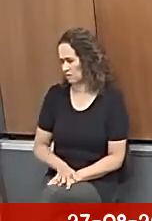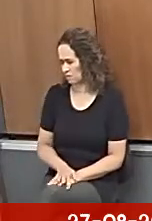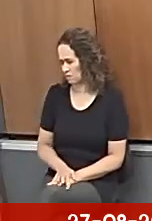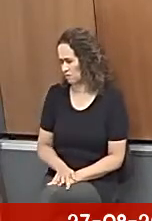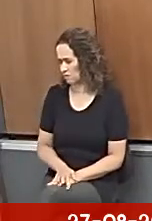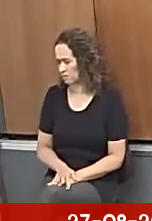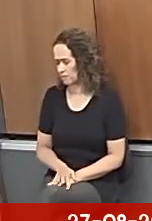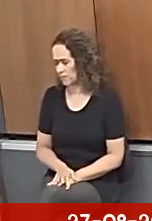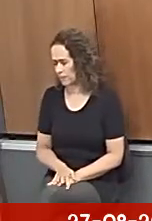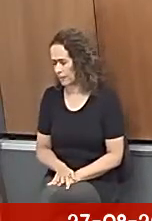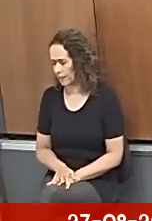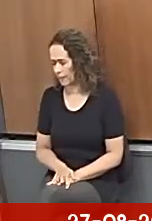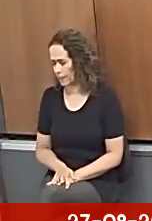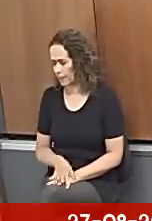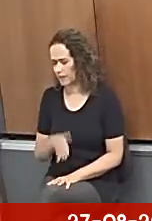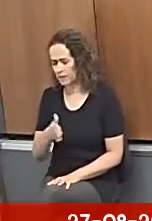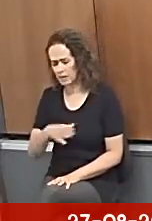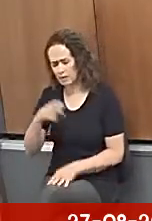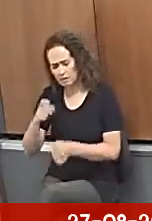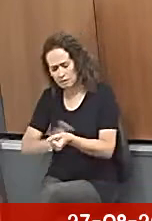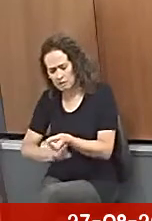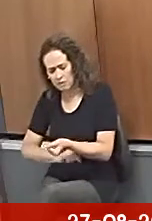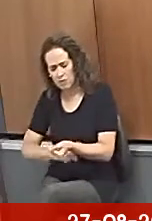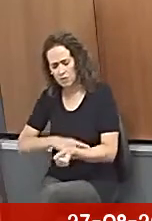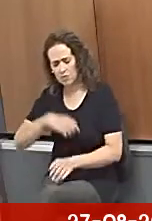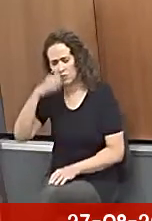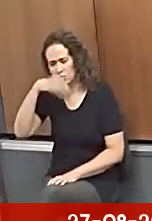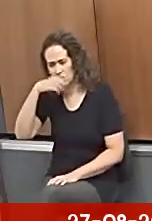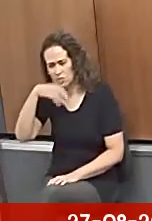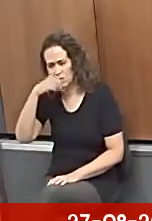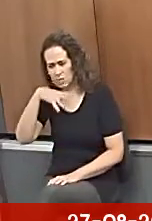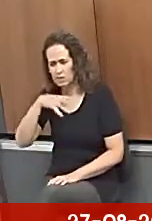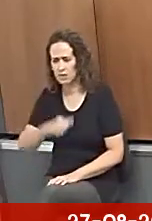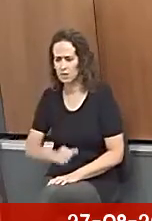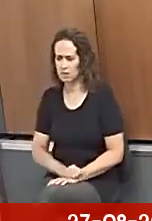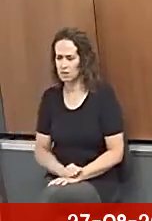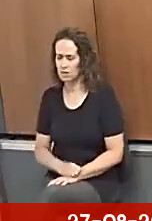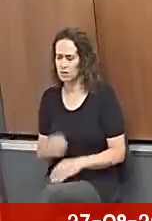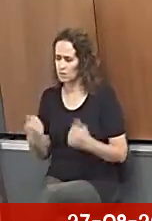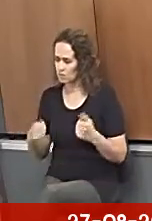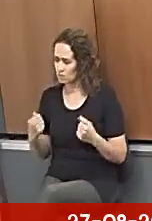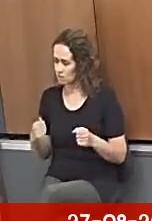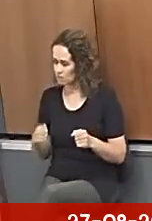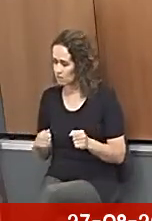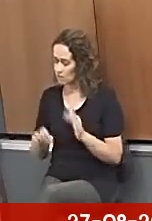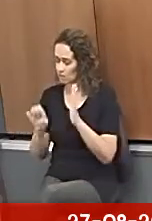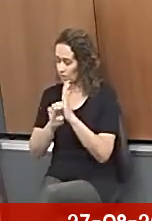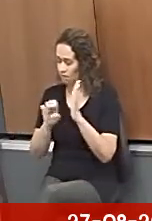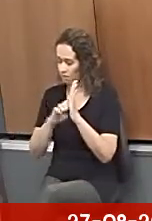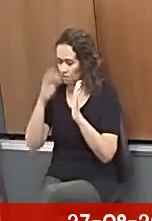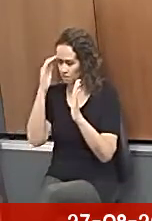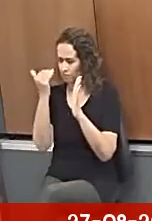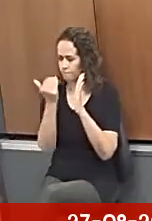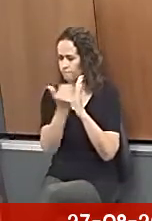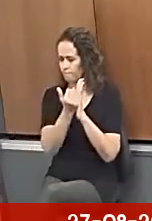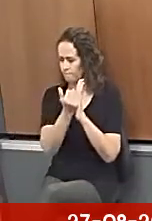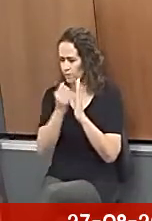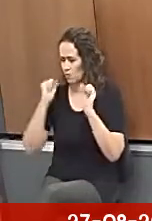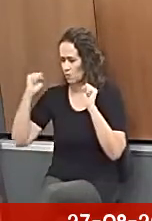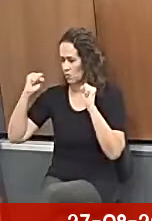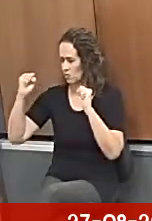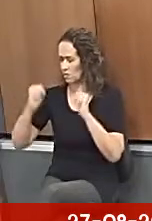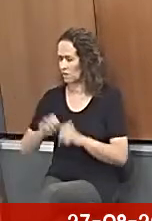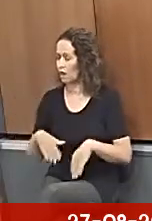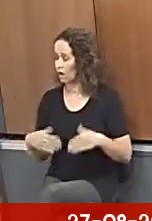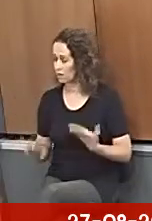é ela estava muito nervoso então que ele estava cumprindo o estatuto do torcedor não podia fazer nada por nós quer dizer o estatuto do torcedor então